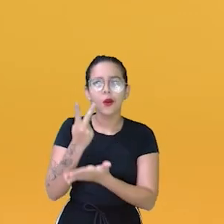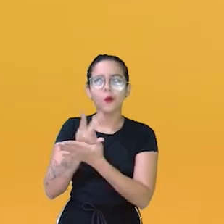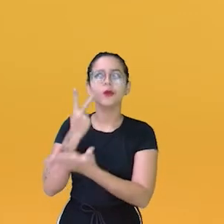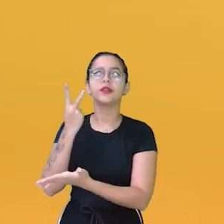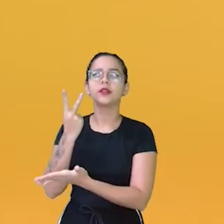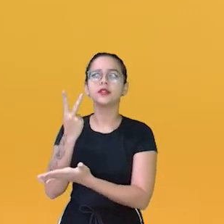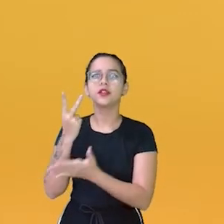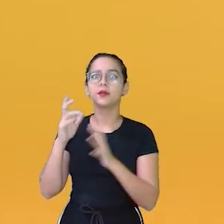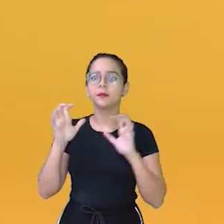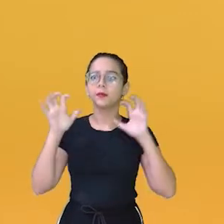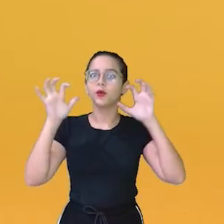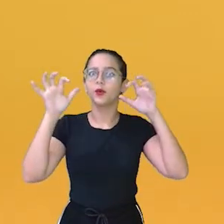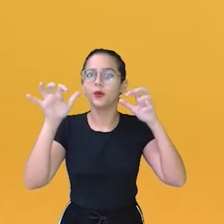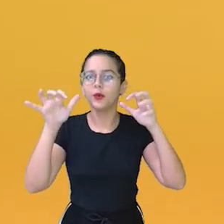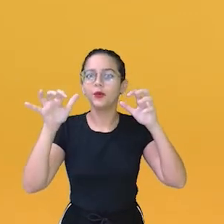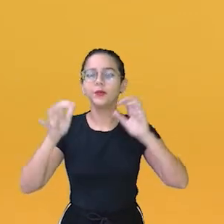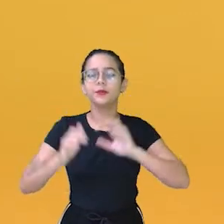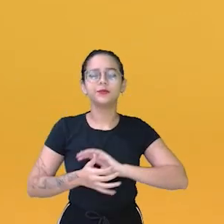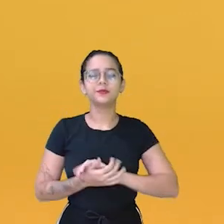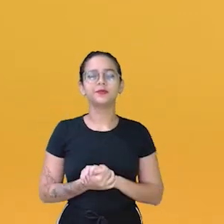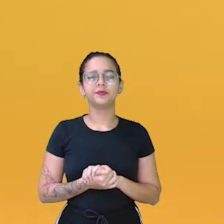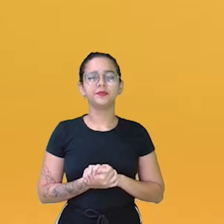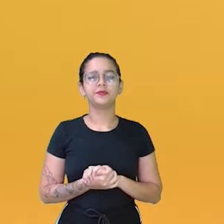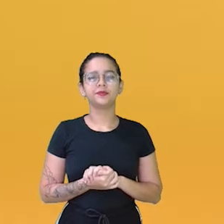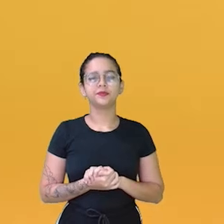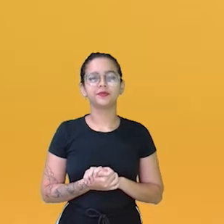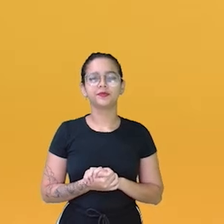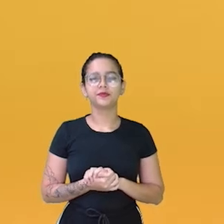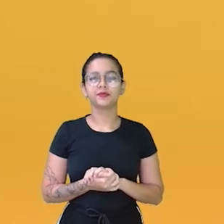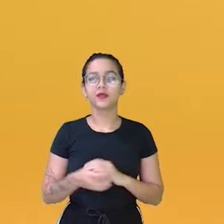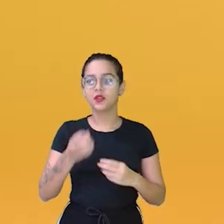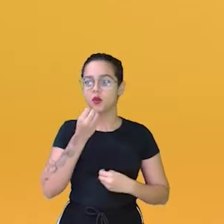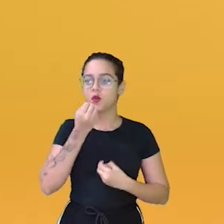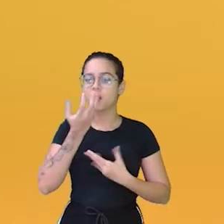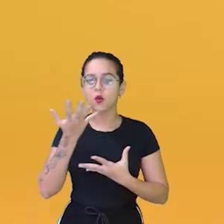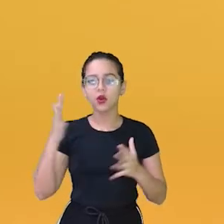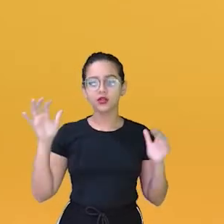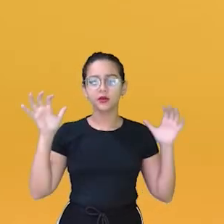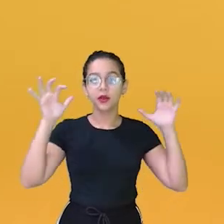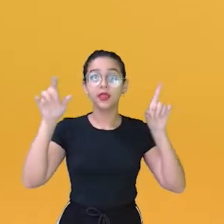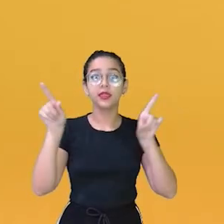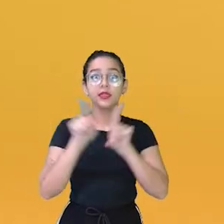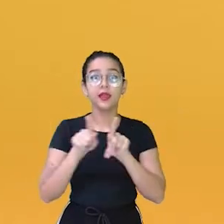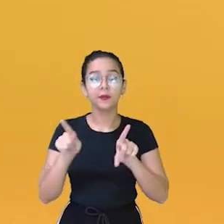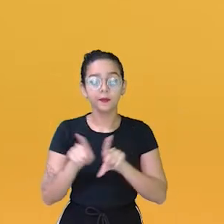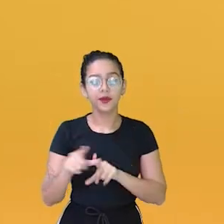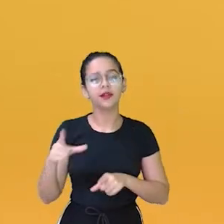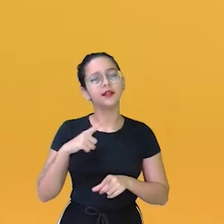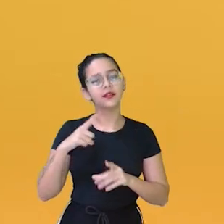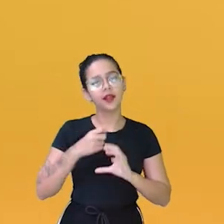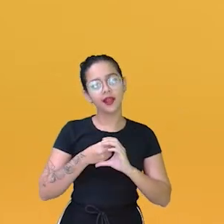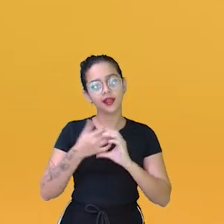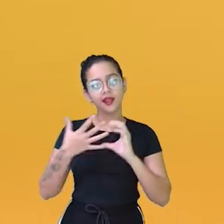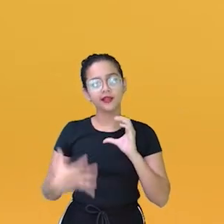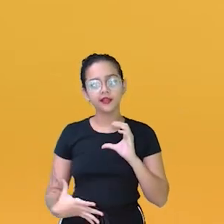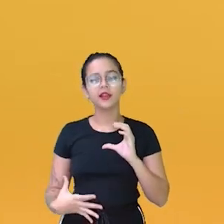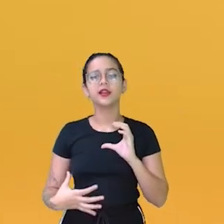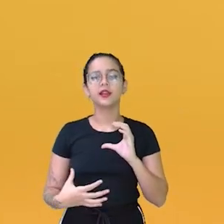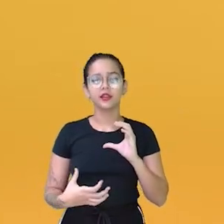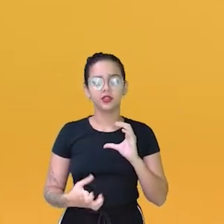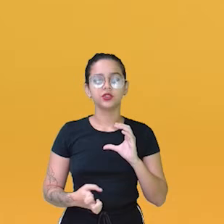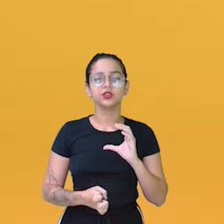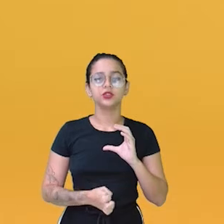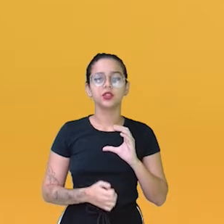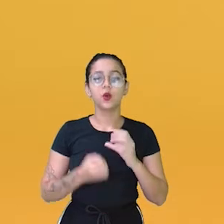acontecimento sombrio. Os contos de assombração, eles também têm uma característica de serem